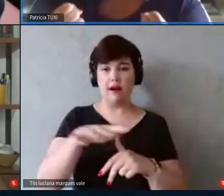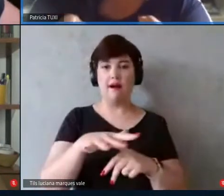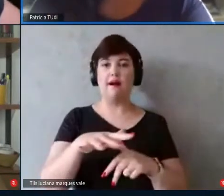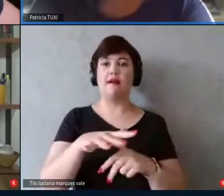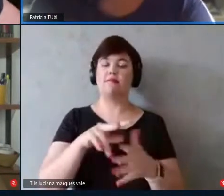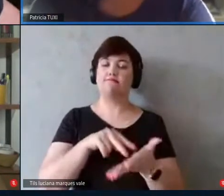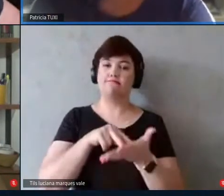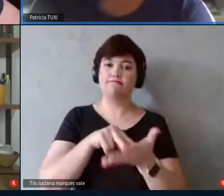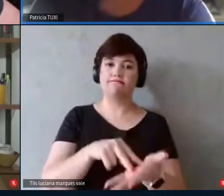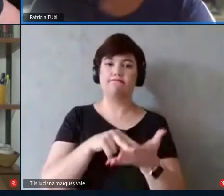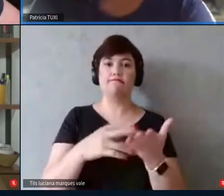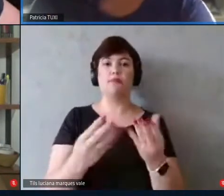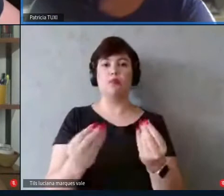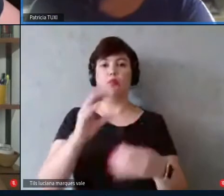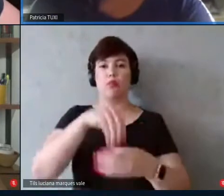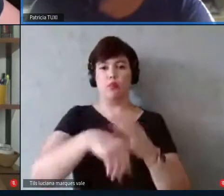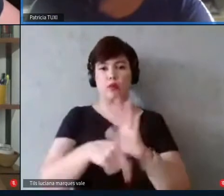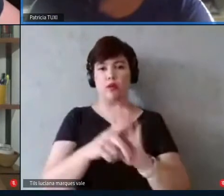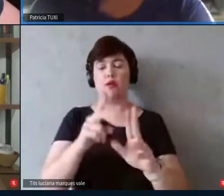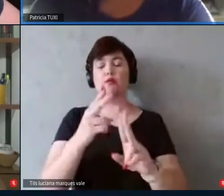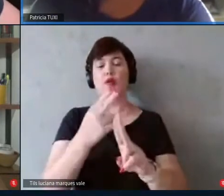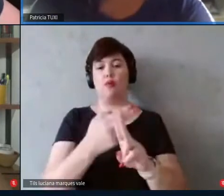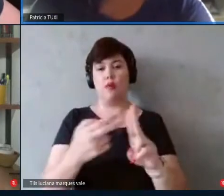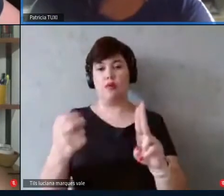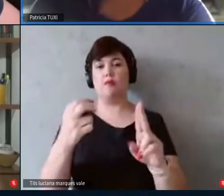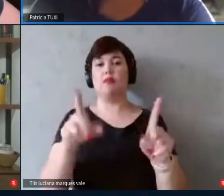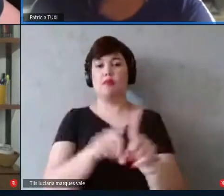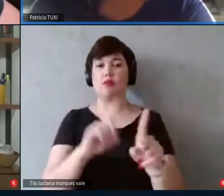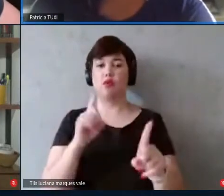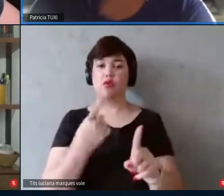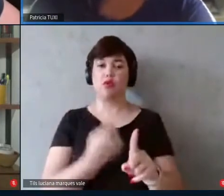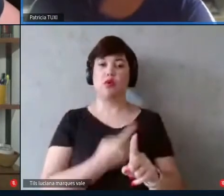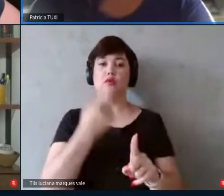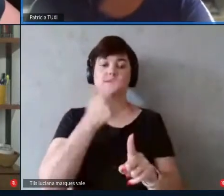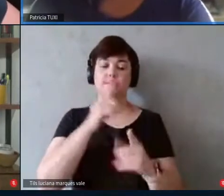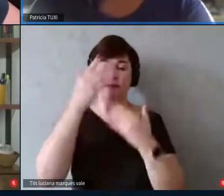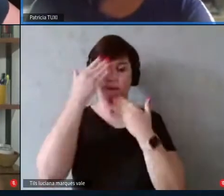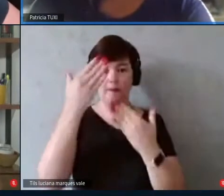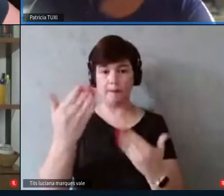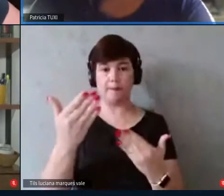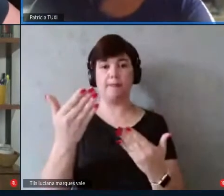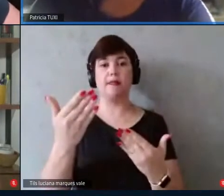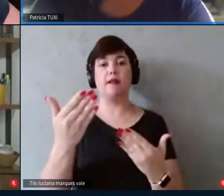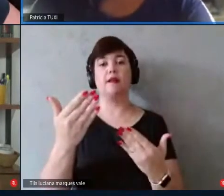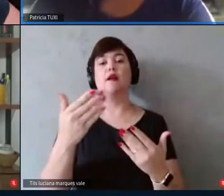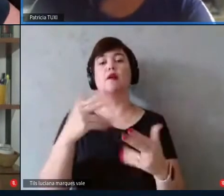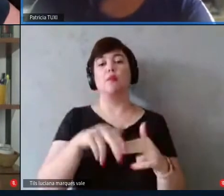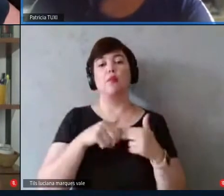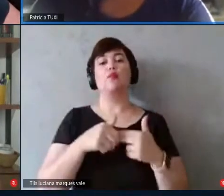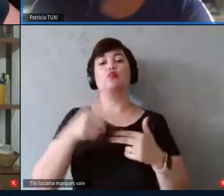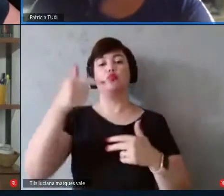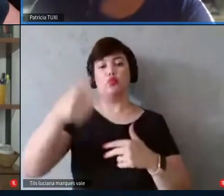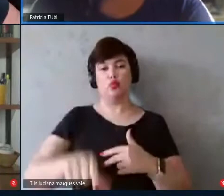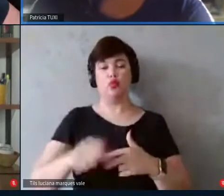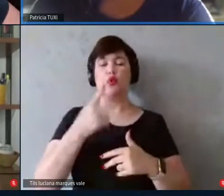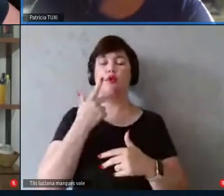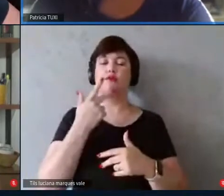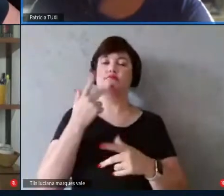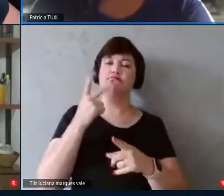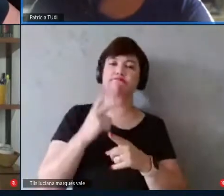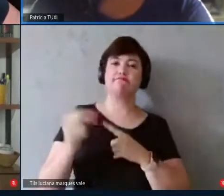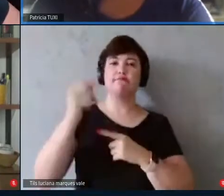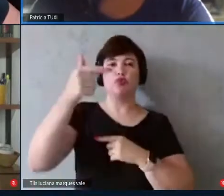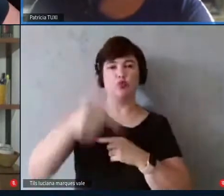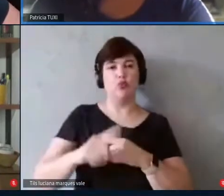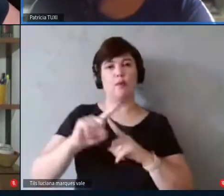solidificando muito na Universidade de Brasília e a gente só tem a agradecer por mais uma conquista de mais